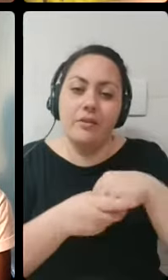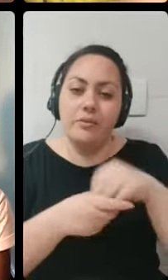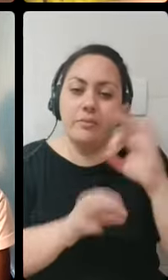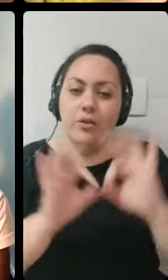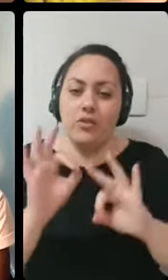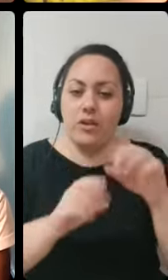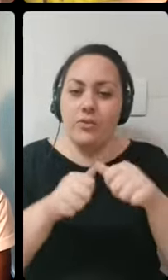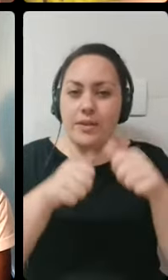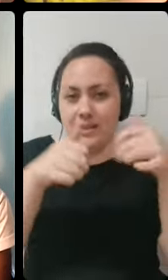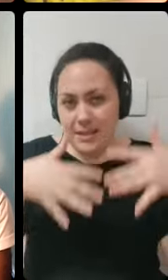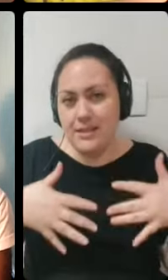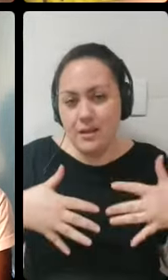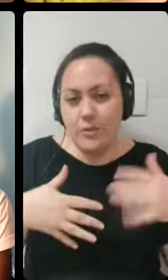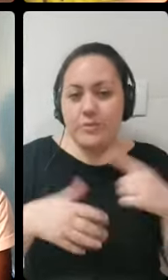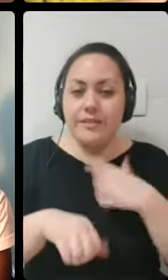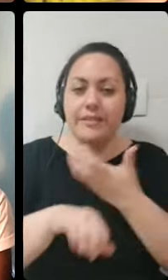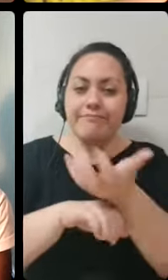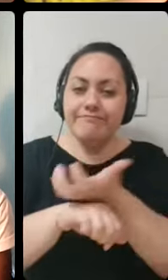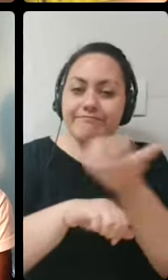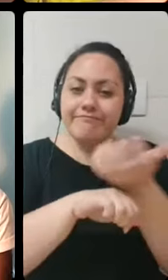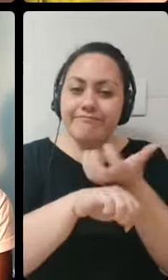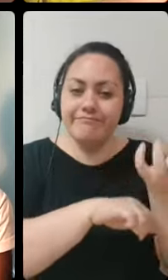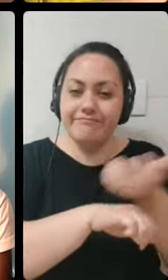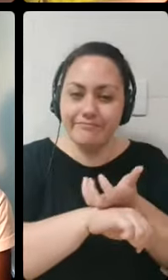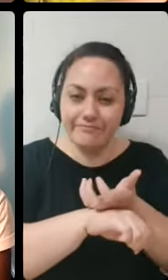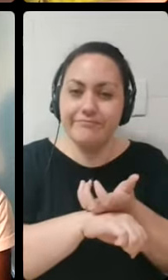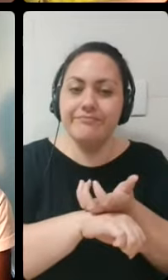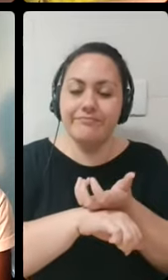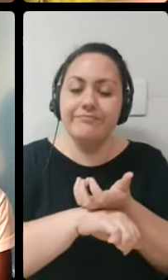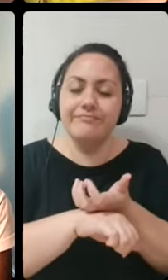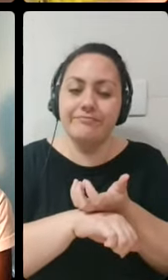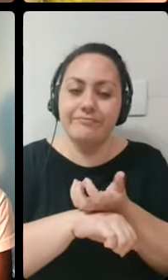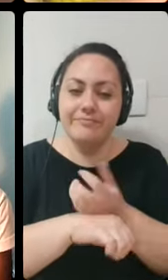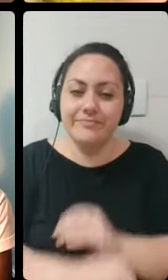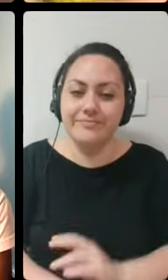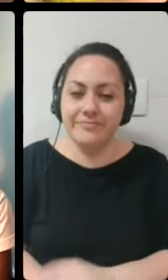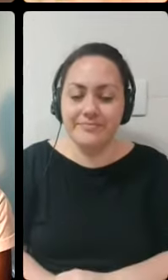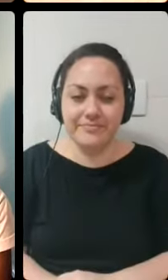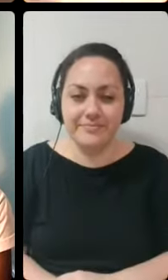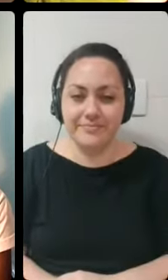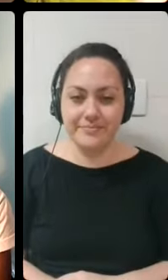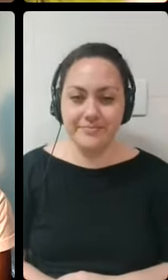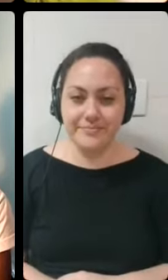dessa interdisciplinariedade que se fala, né?